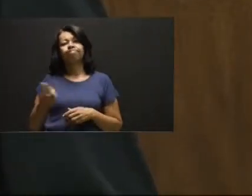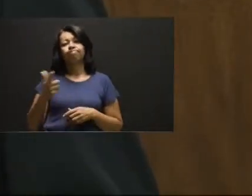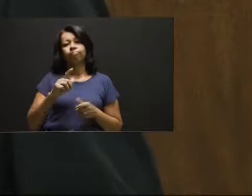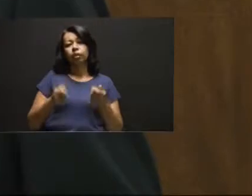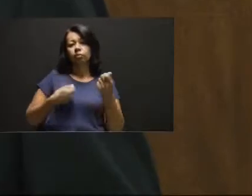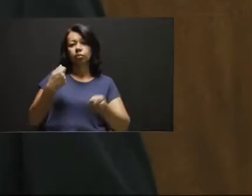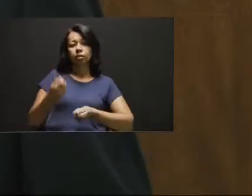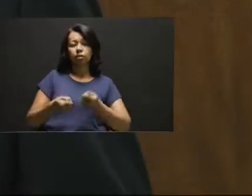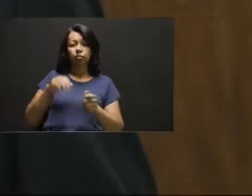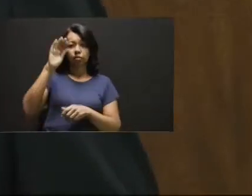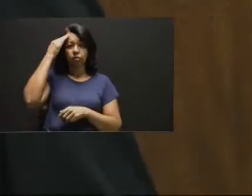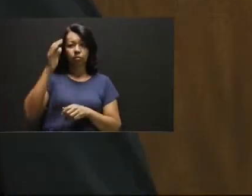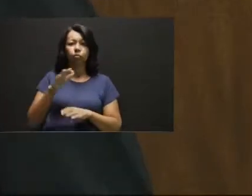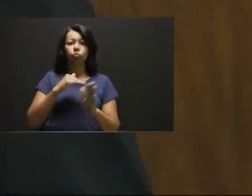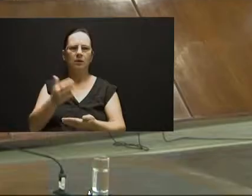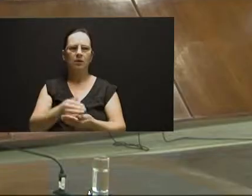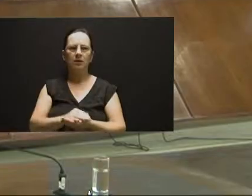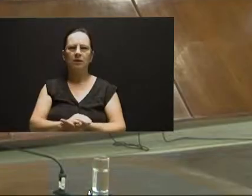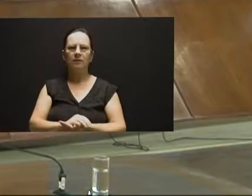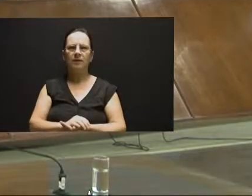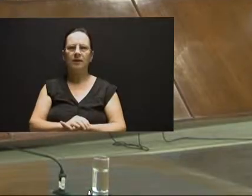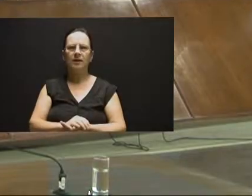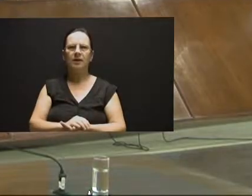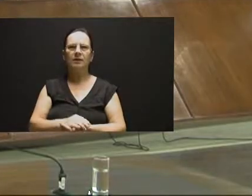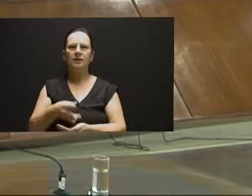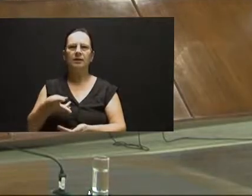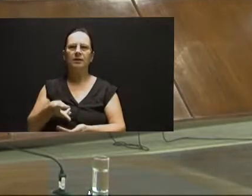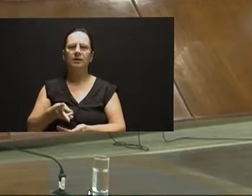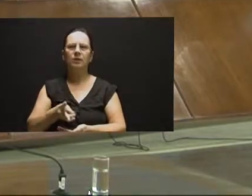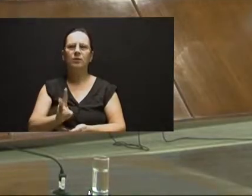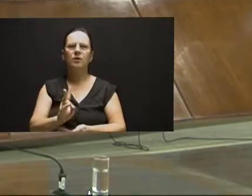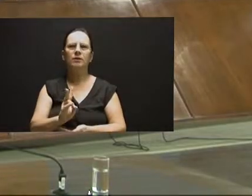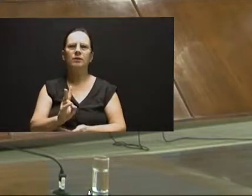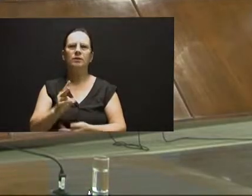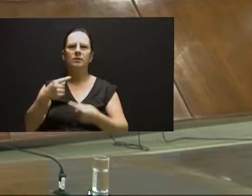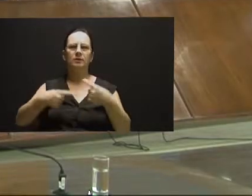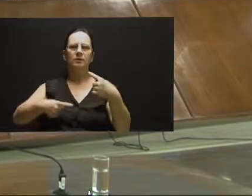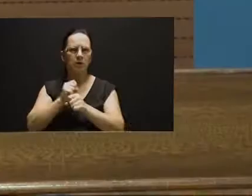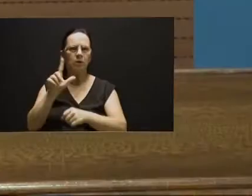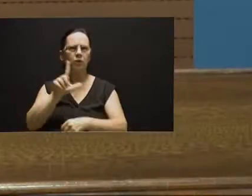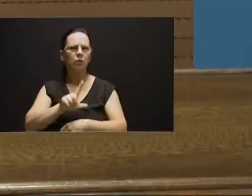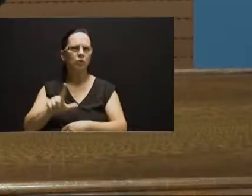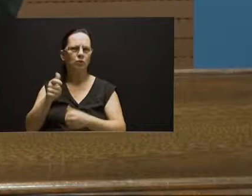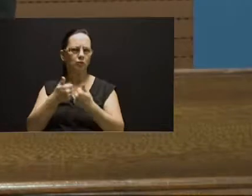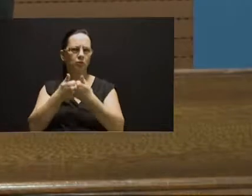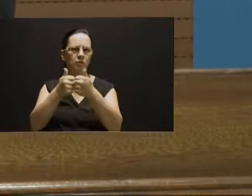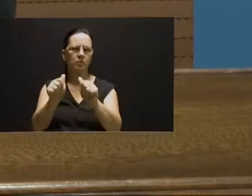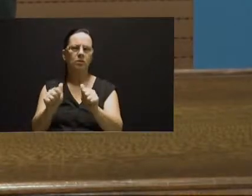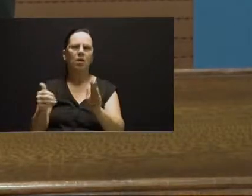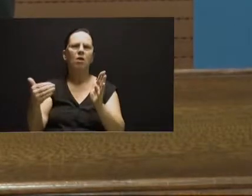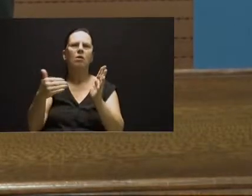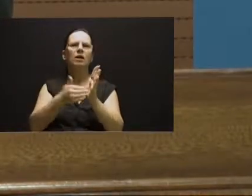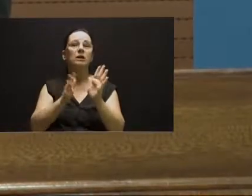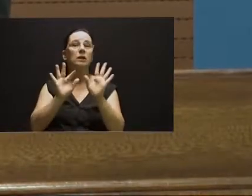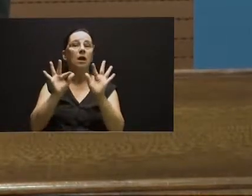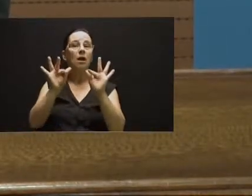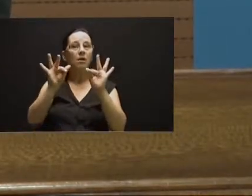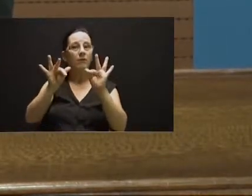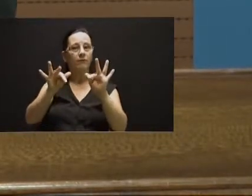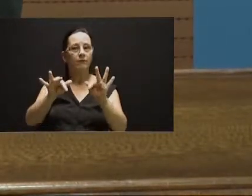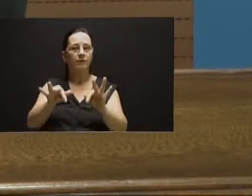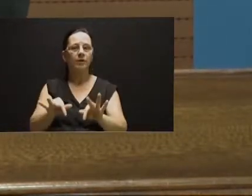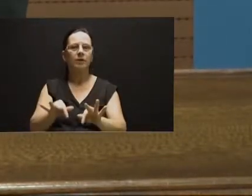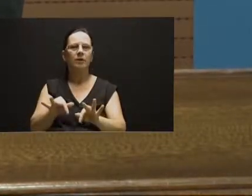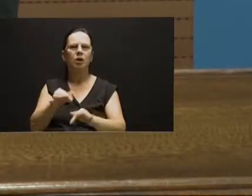absoluta consciência de todos que poderia acontecer o vereador jair do mar apresentou requerimento pela revogação do decreto envolvendo os